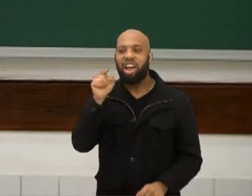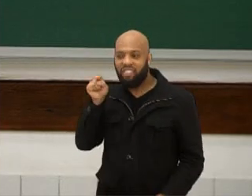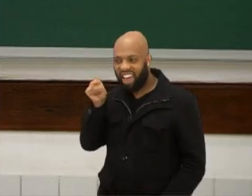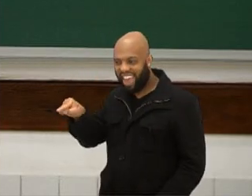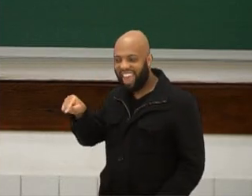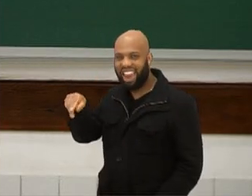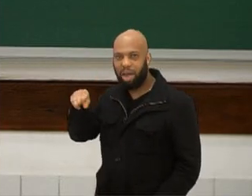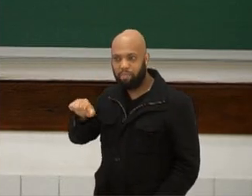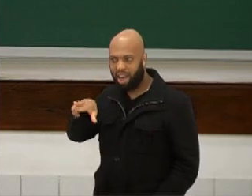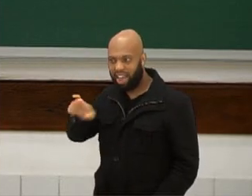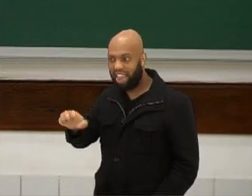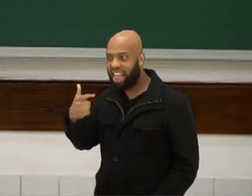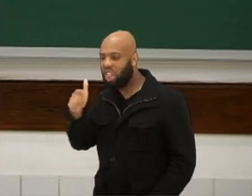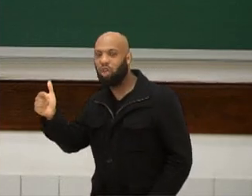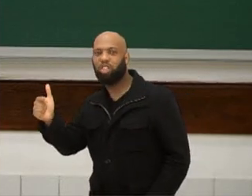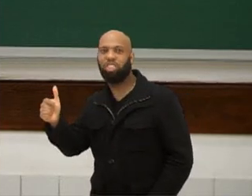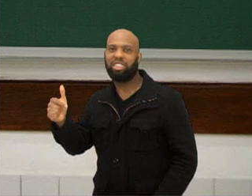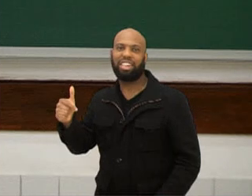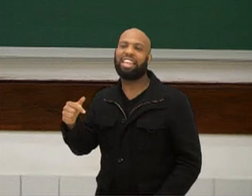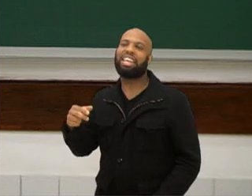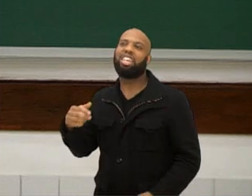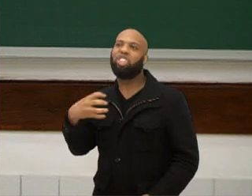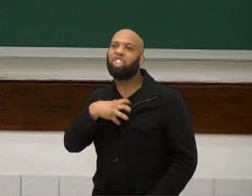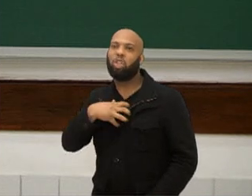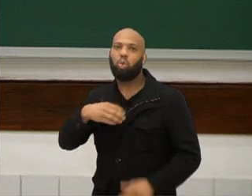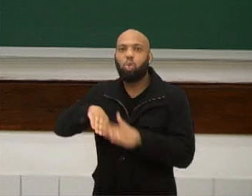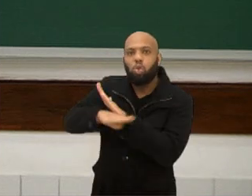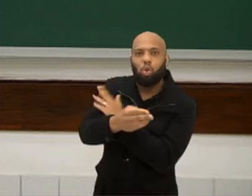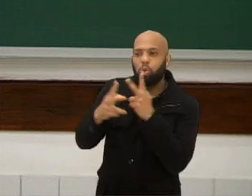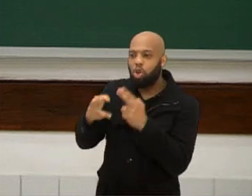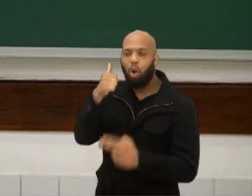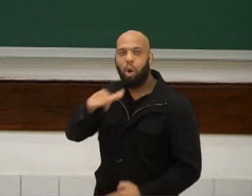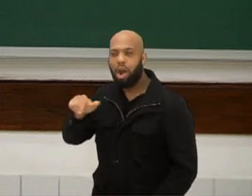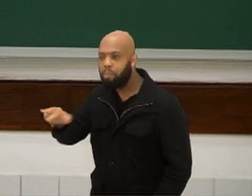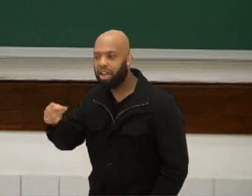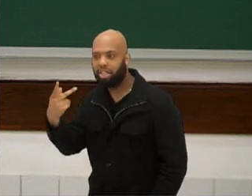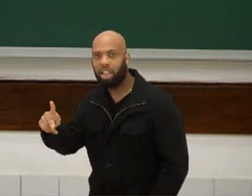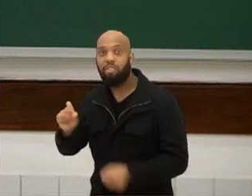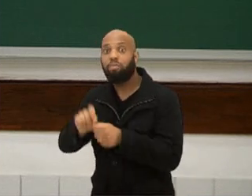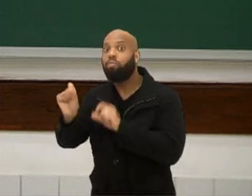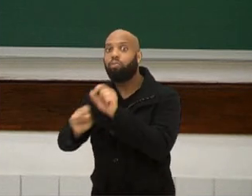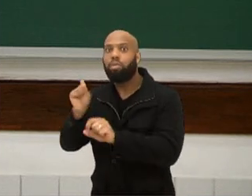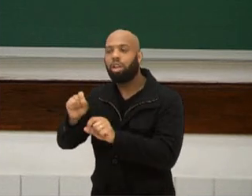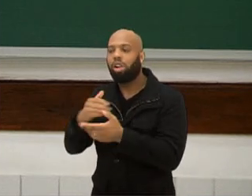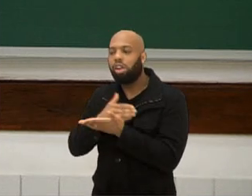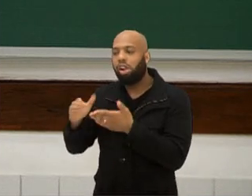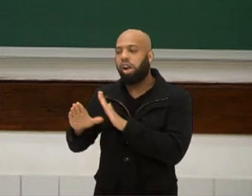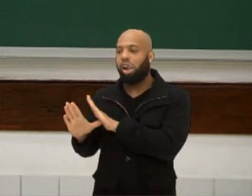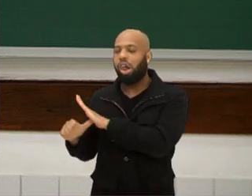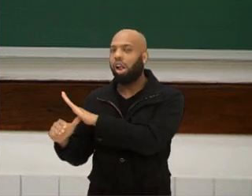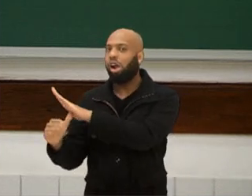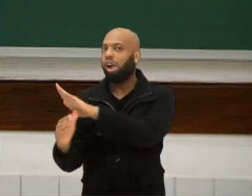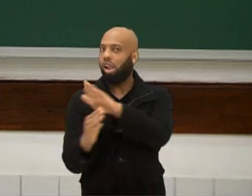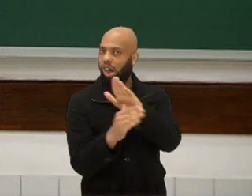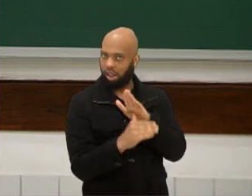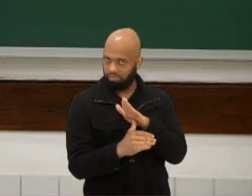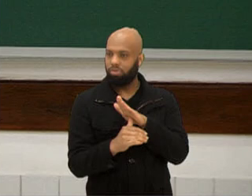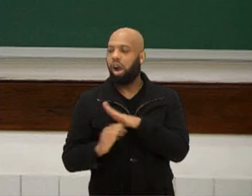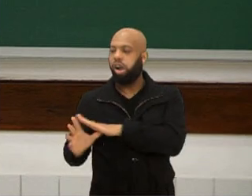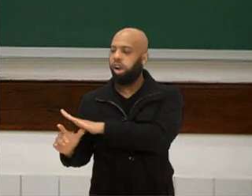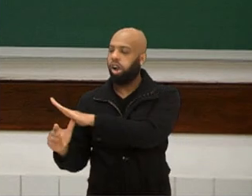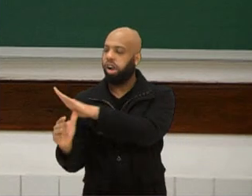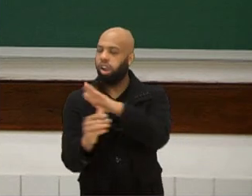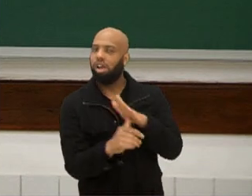tinha ocupação, igual a irmã que era costureira, e que ela fazia o quê? Ela começava a roubar. Então ela está